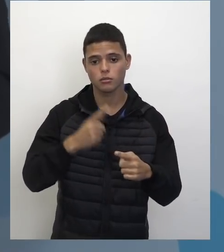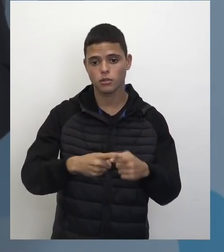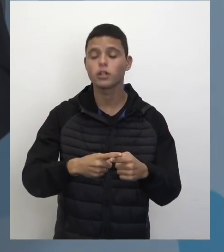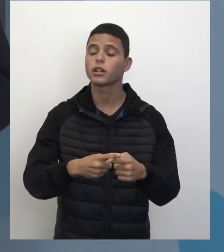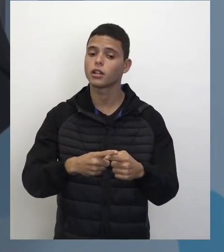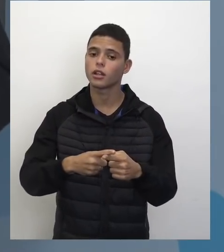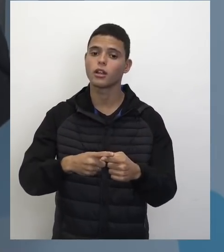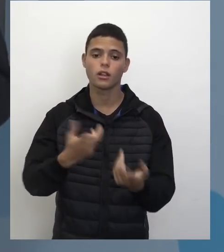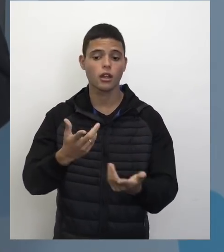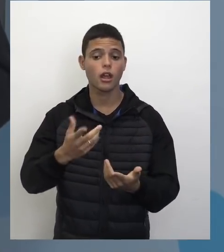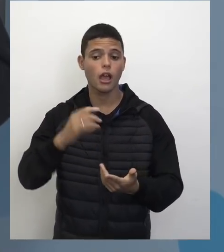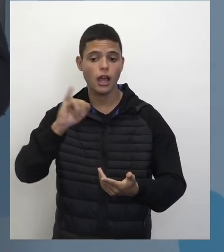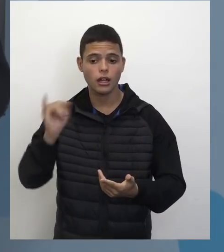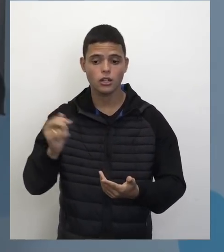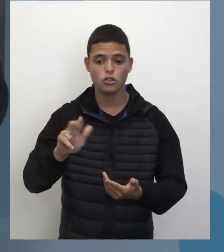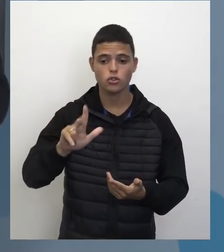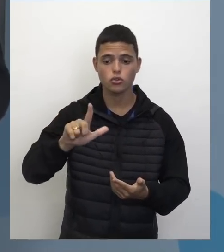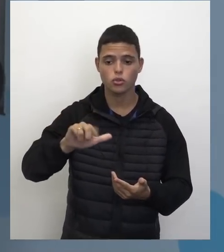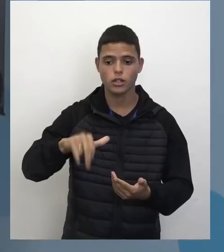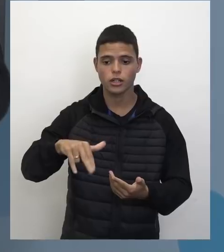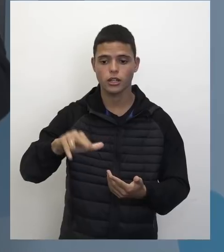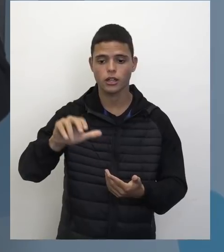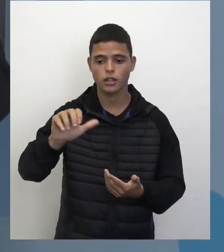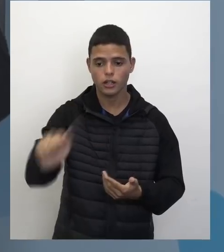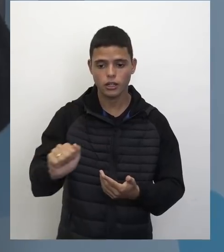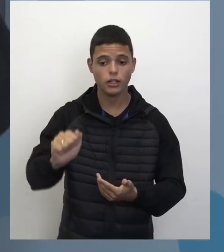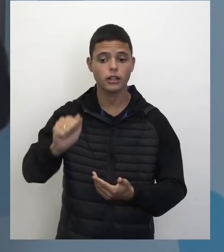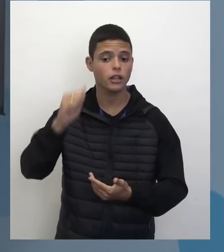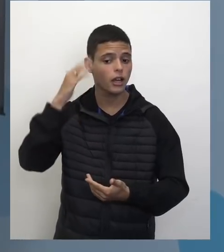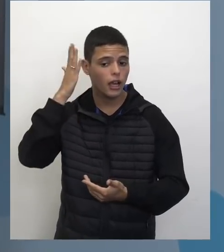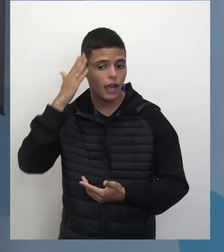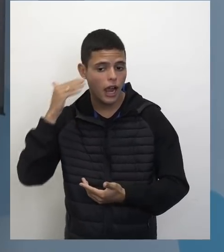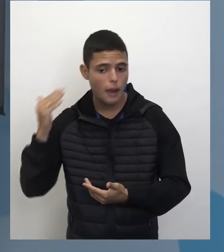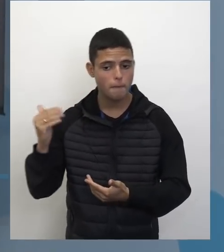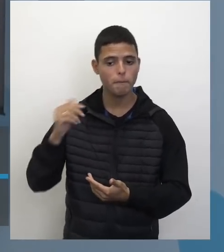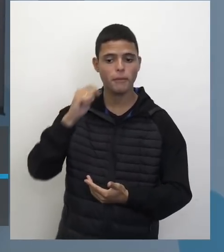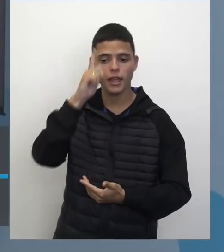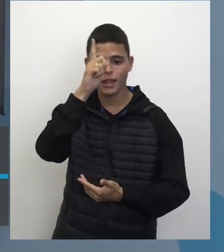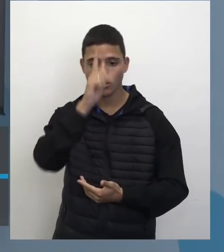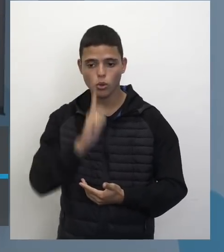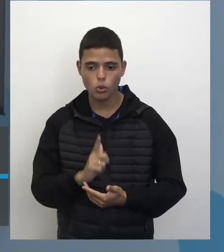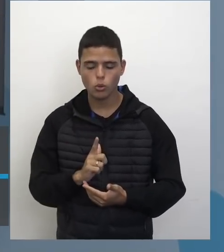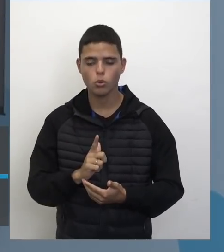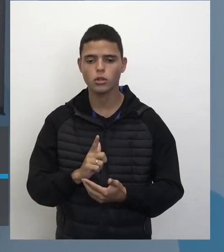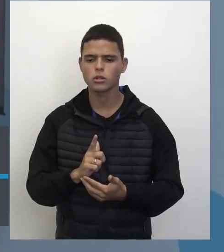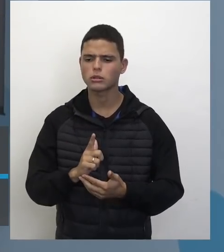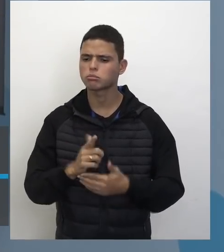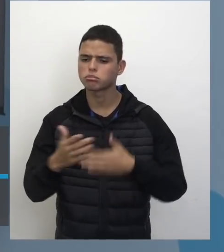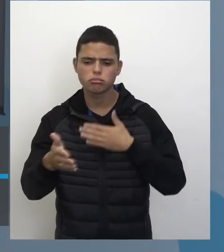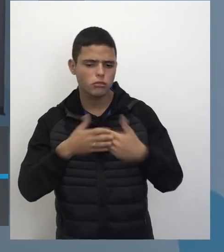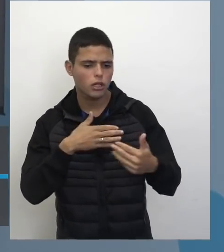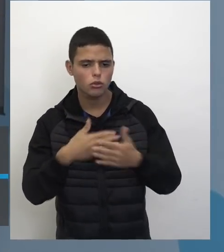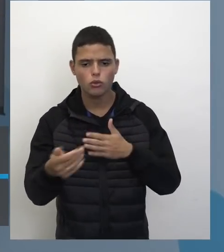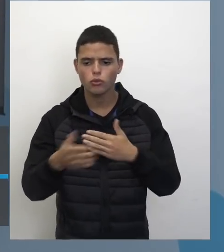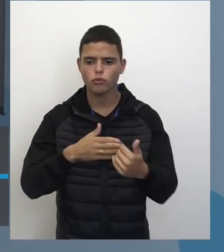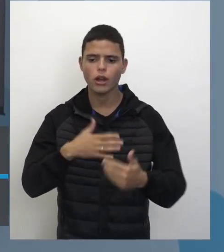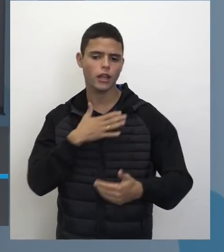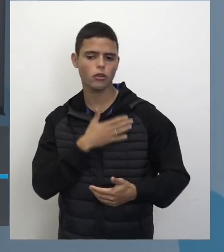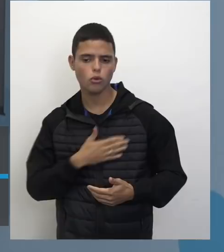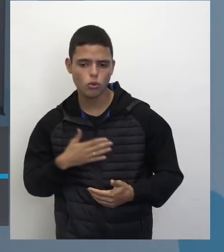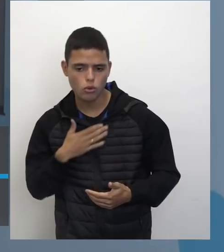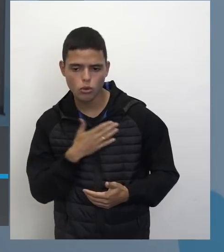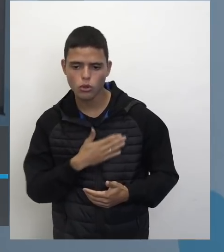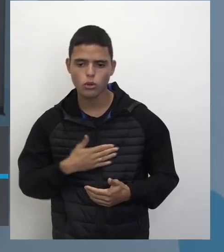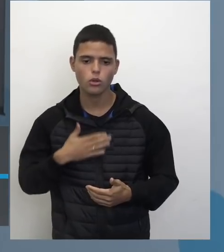loira não depende do fato do meu cabelo ser verde. E o fato dela gostar de futebol não depende do fato dela gostar de